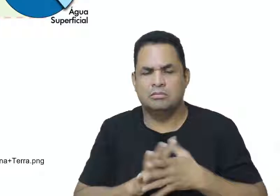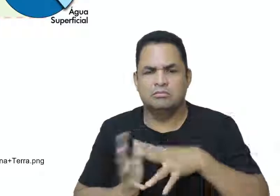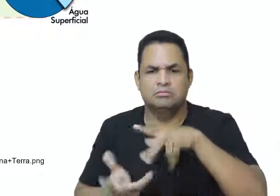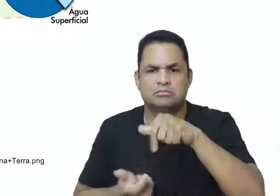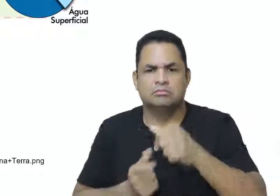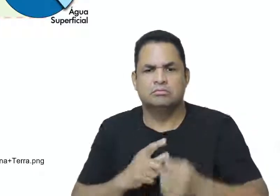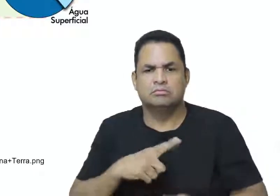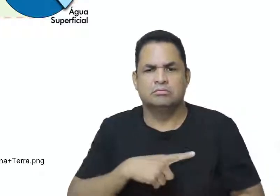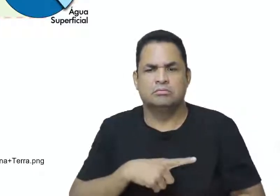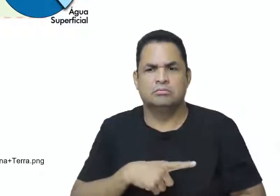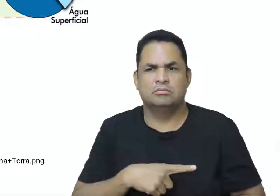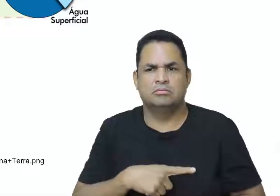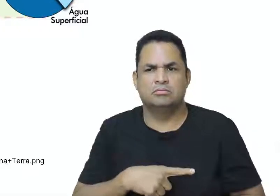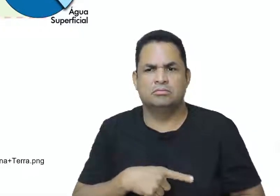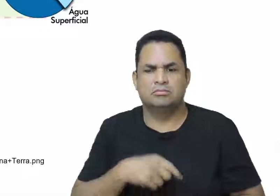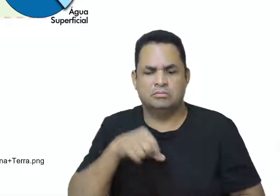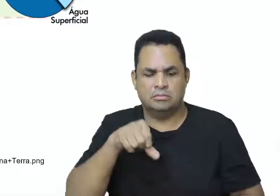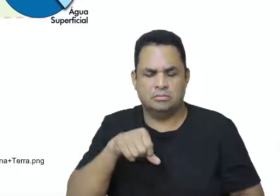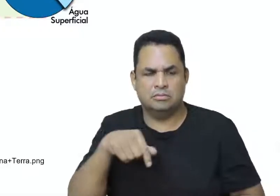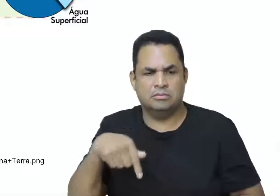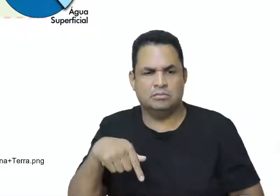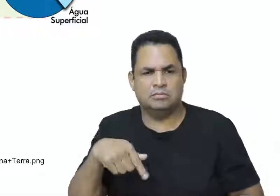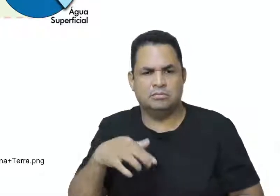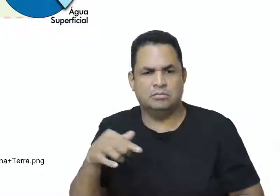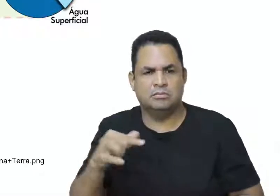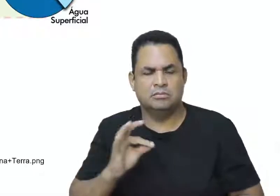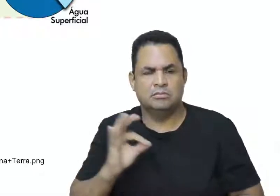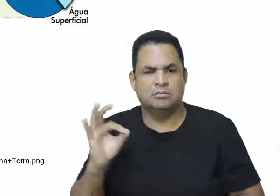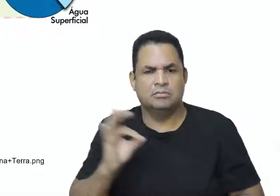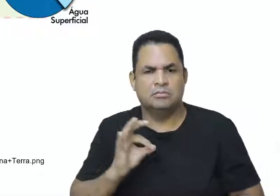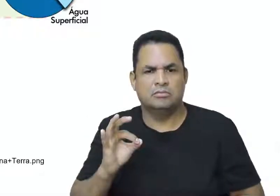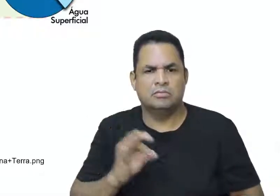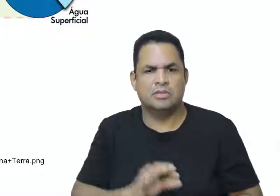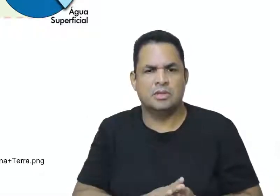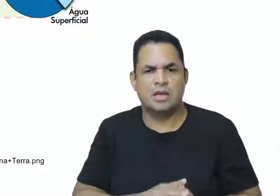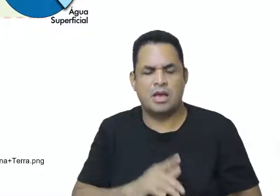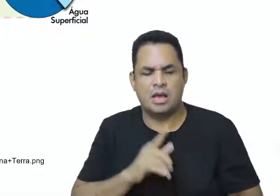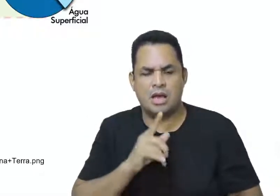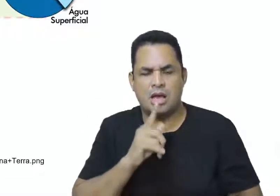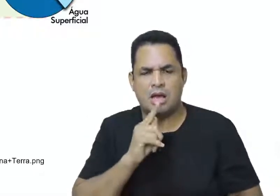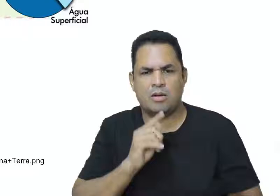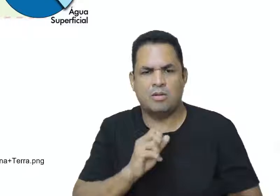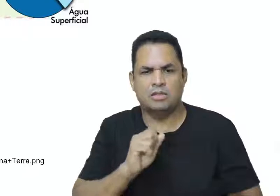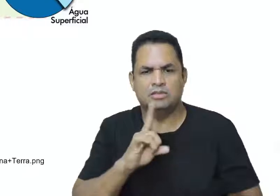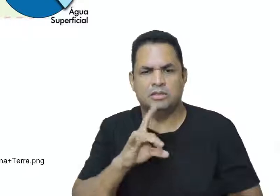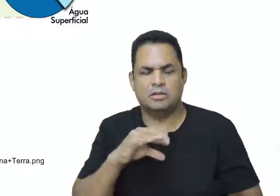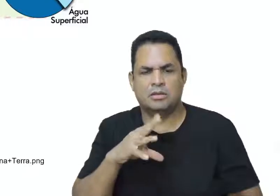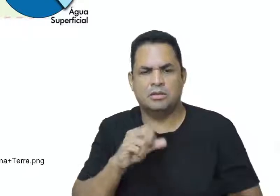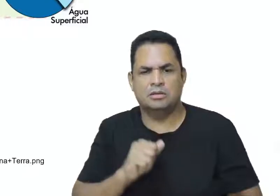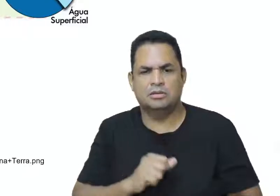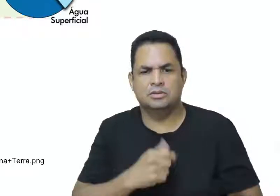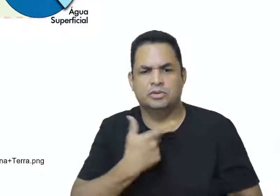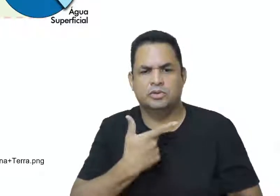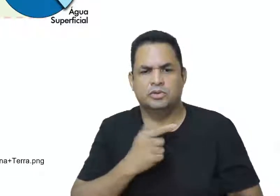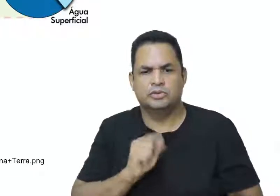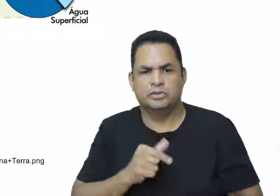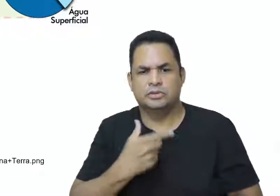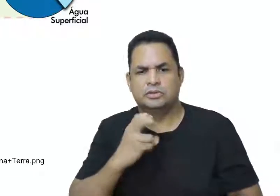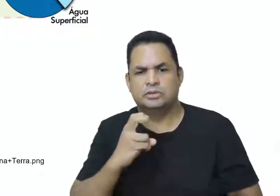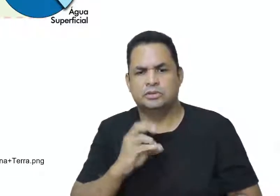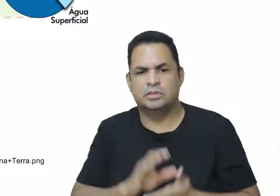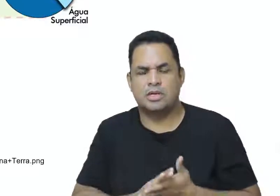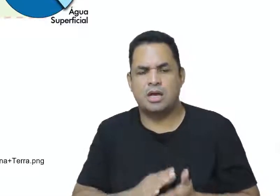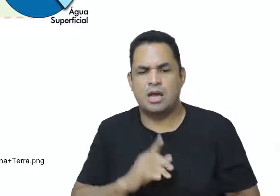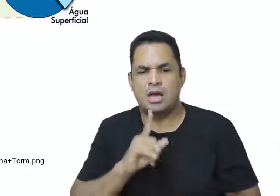tá? 97% da água do planeta é de água salgada, apenas 2,5% de